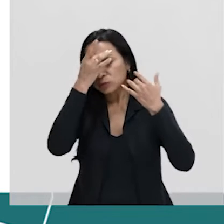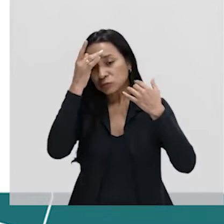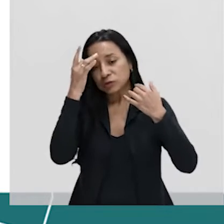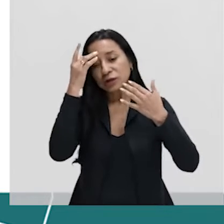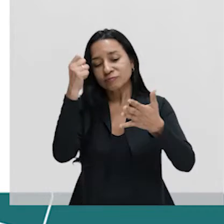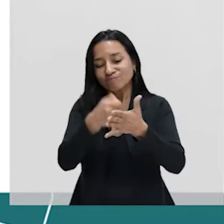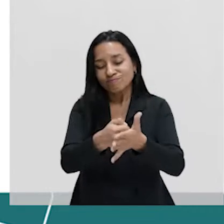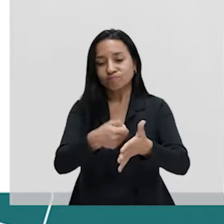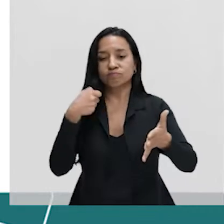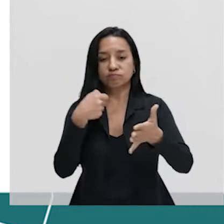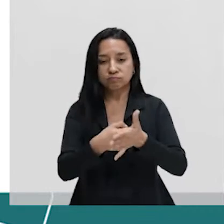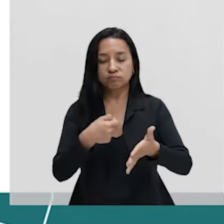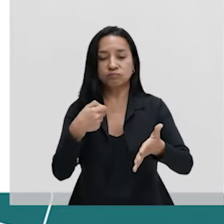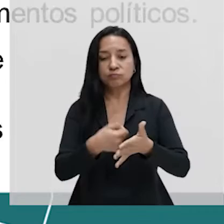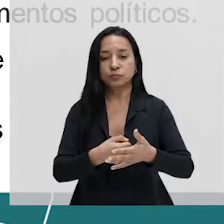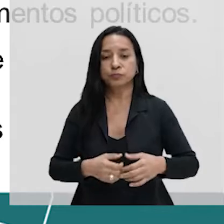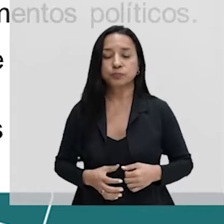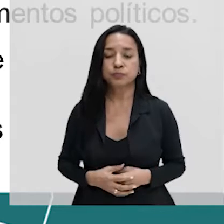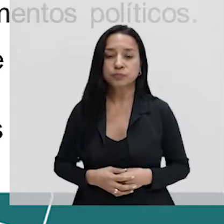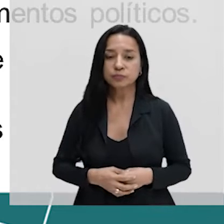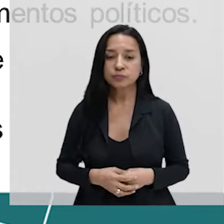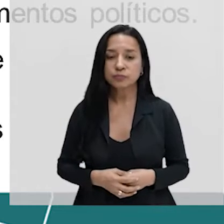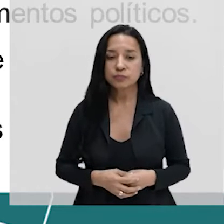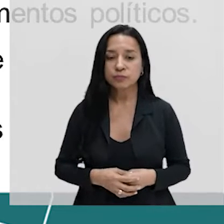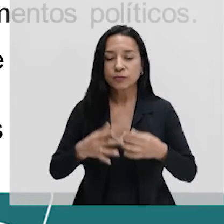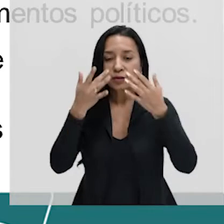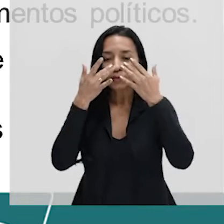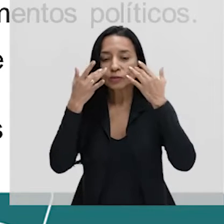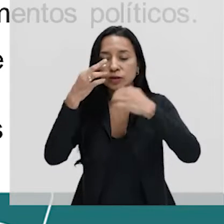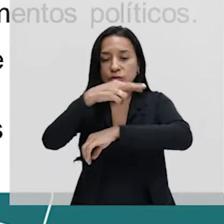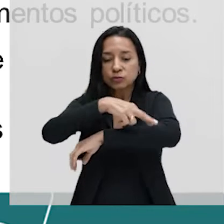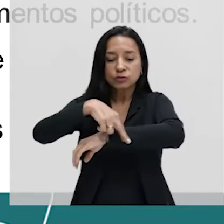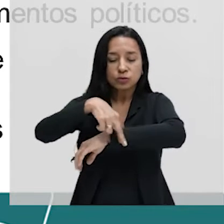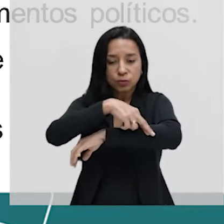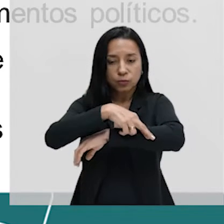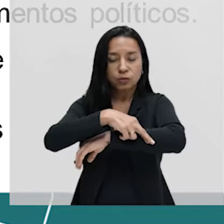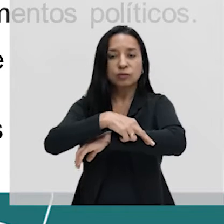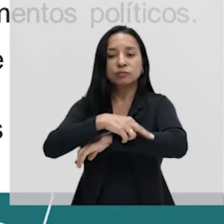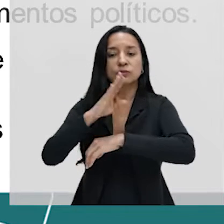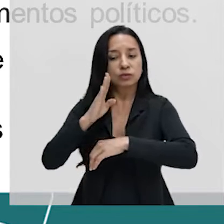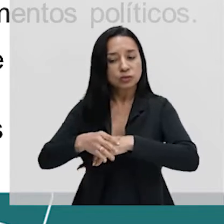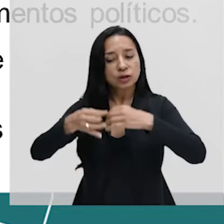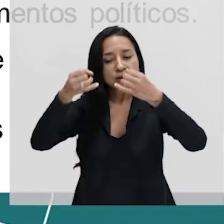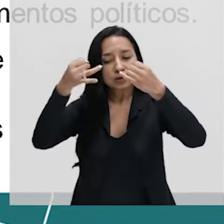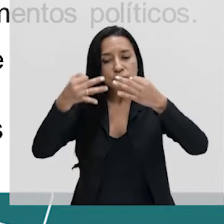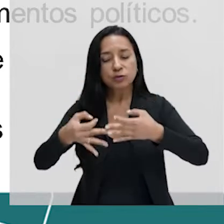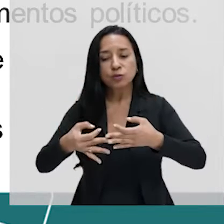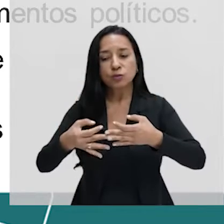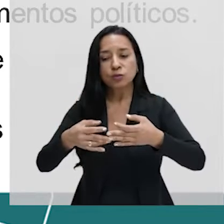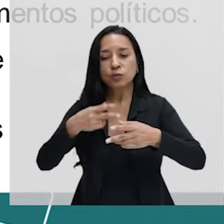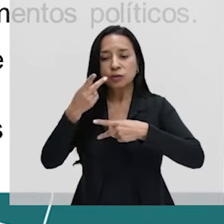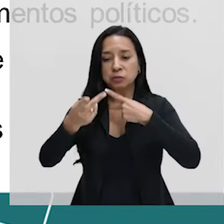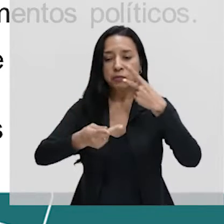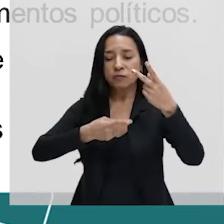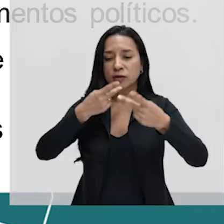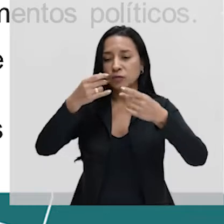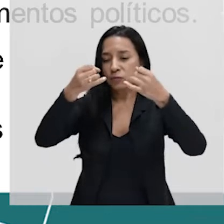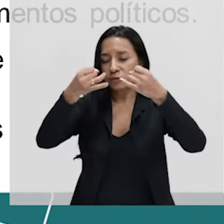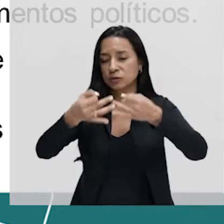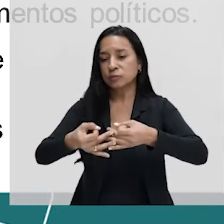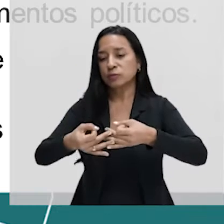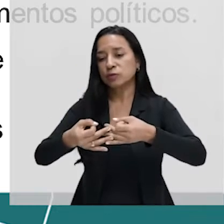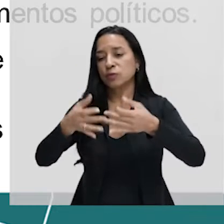Bom, eu já comentei sobre isso, quando a gente falou sobre arte urbana, e aí eu vou bater em cima da